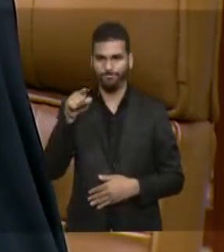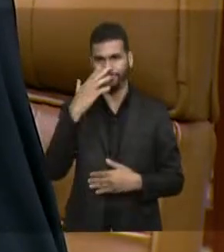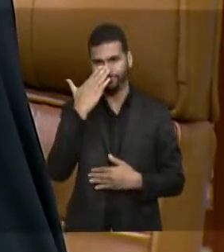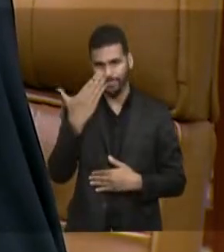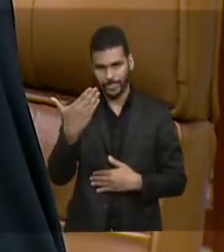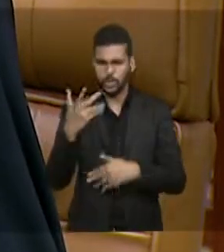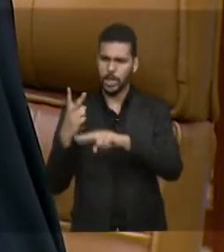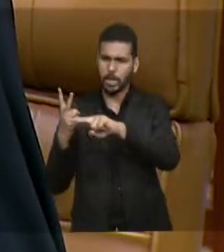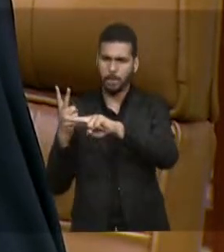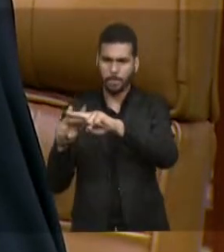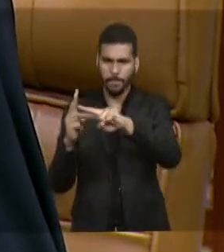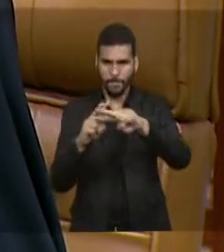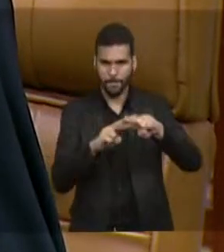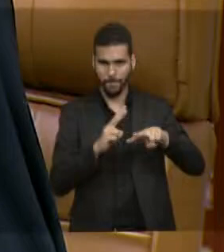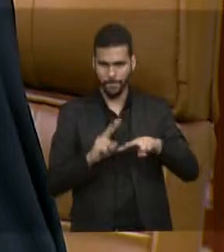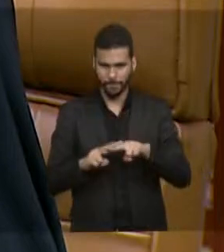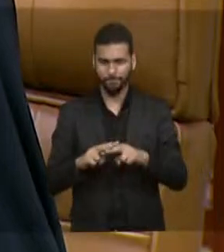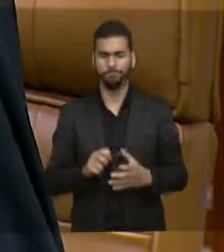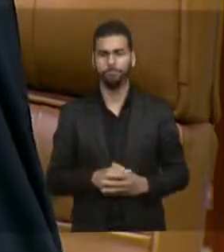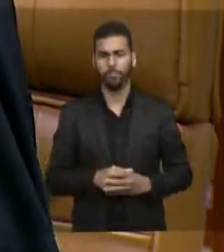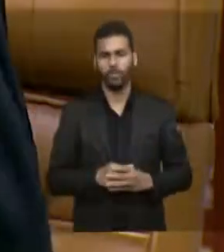foram presos